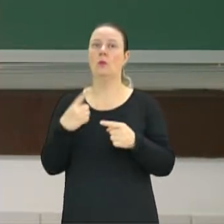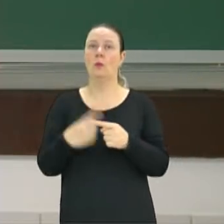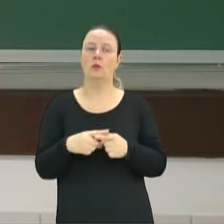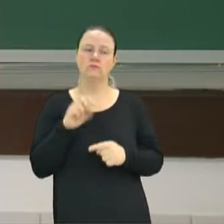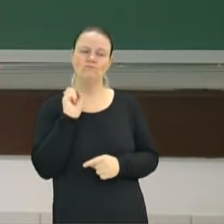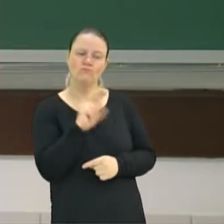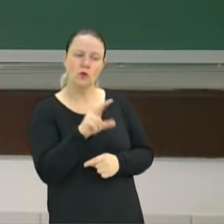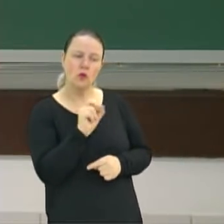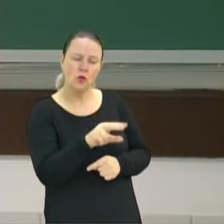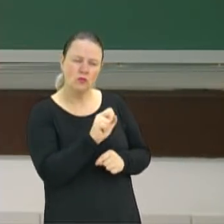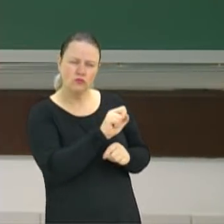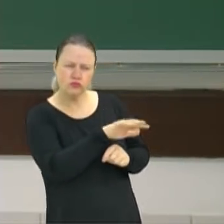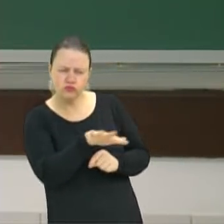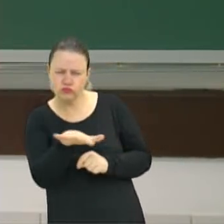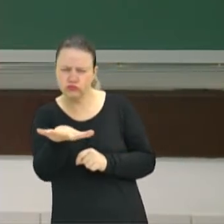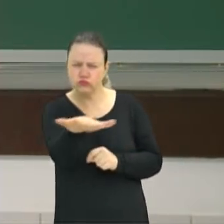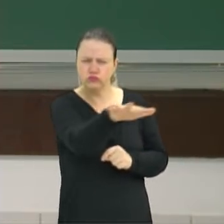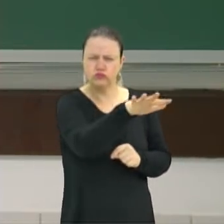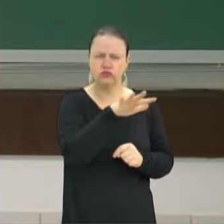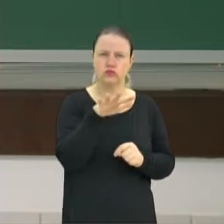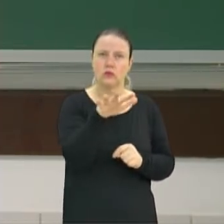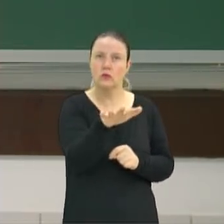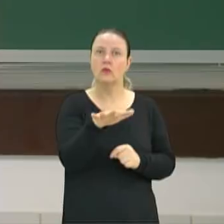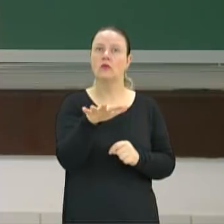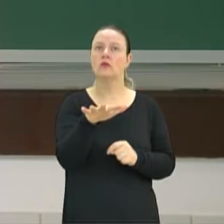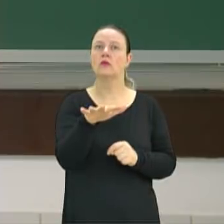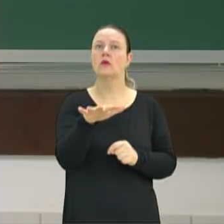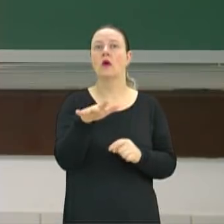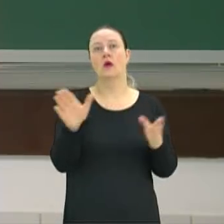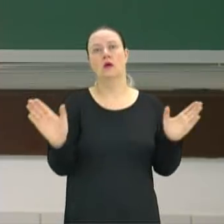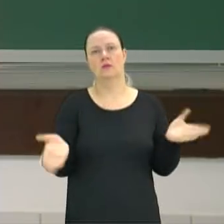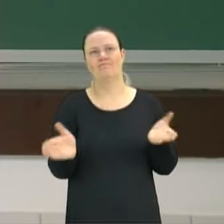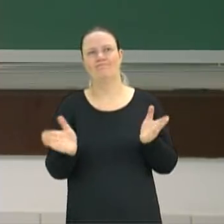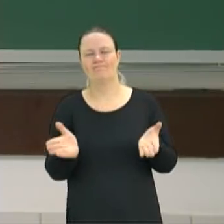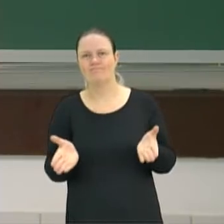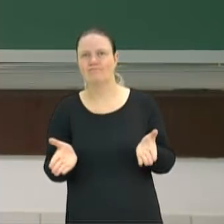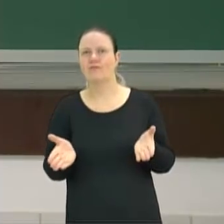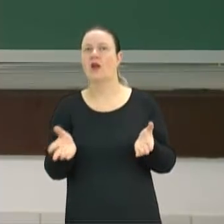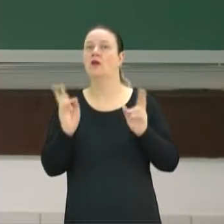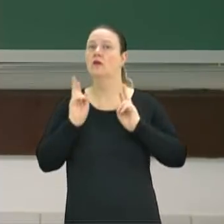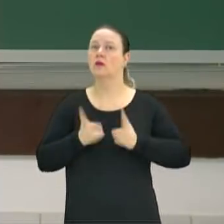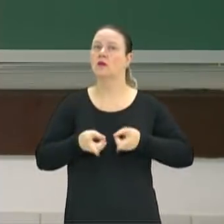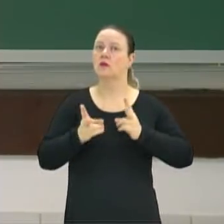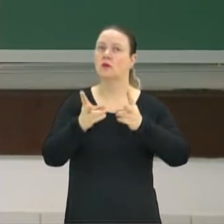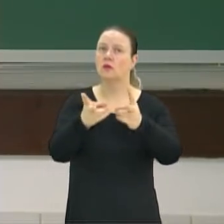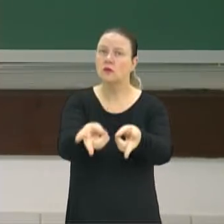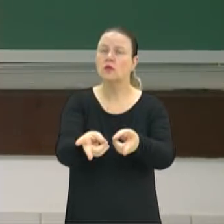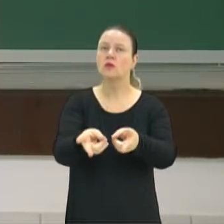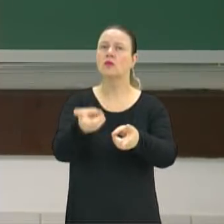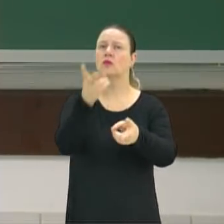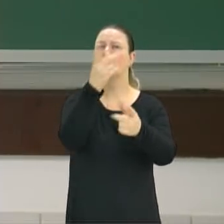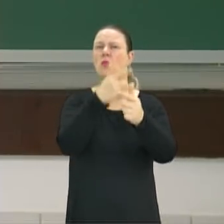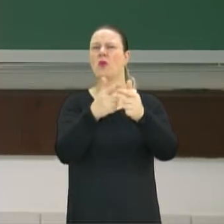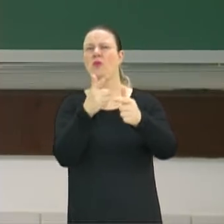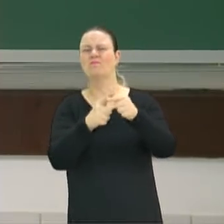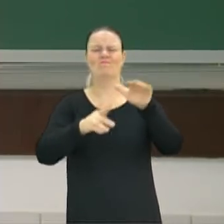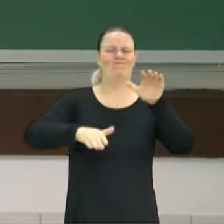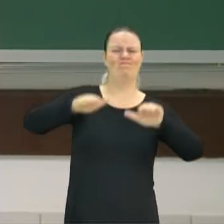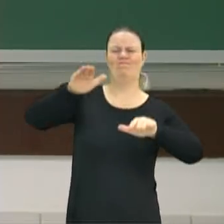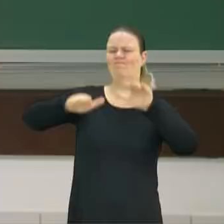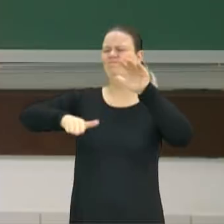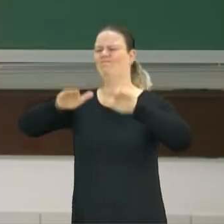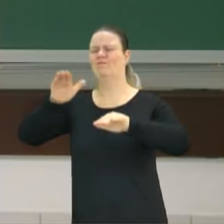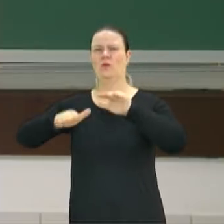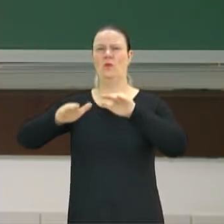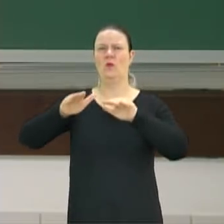se acumulando nessas cadeias, nessas teias alimentares e vai continuar causando todo um desequilíbrio ecológico. A